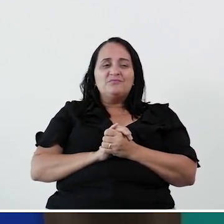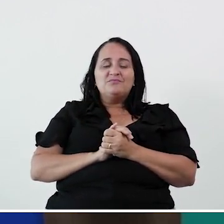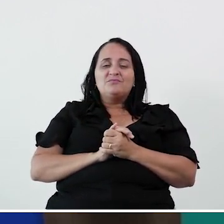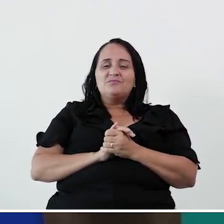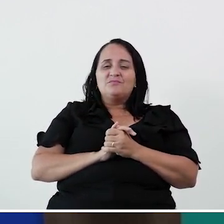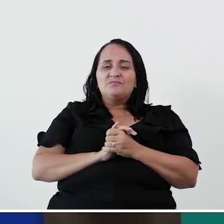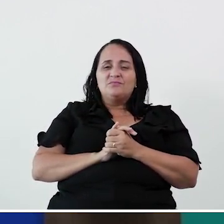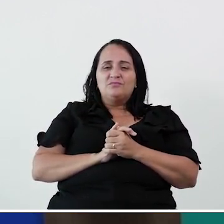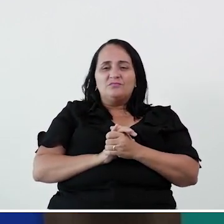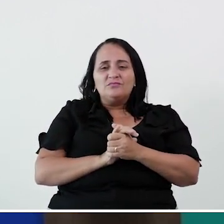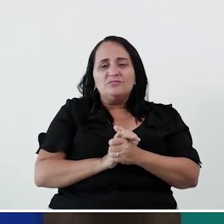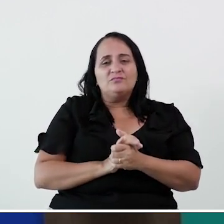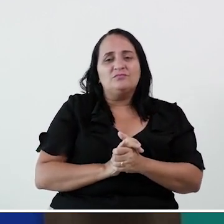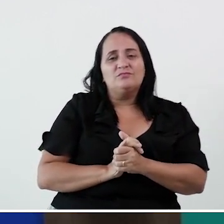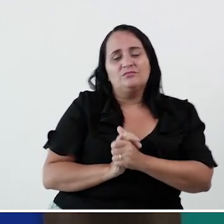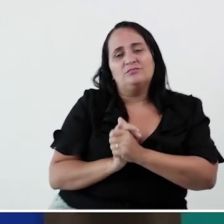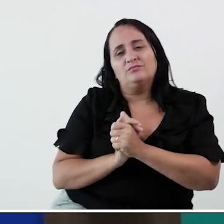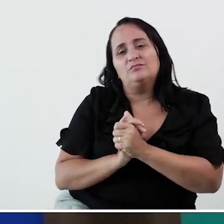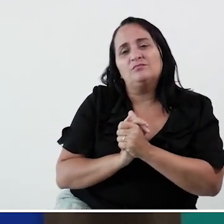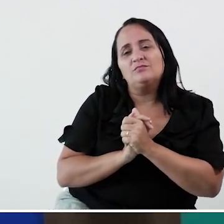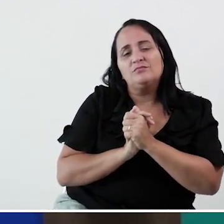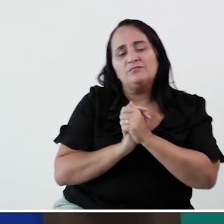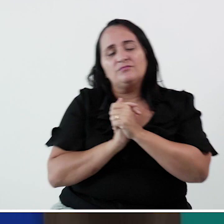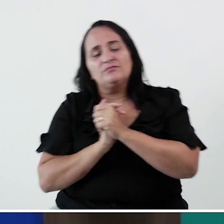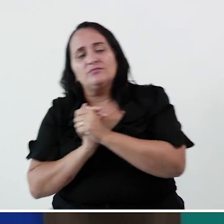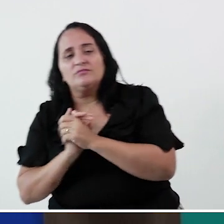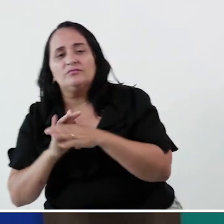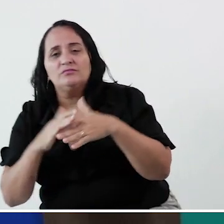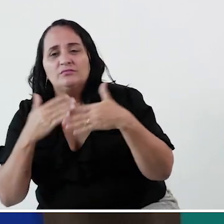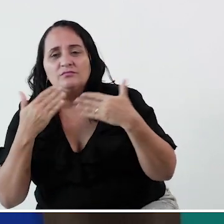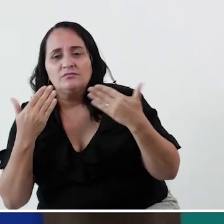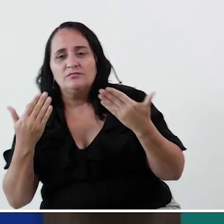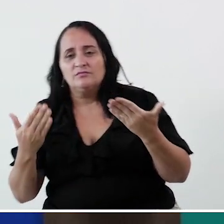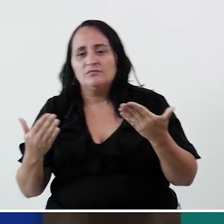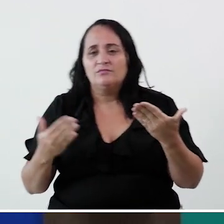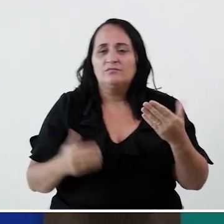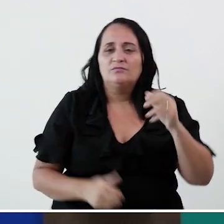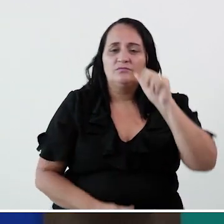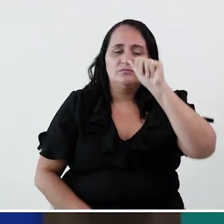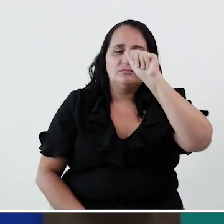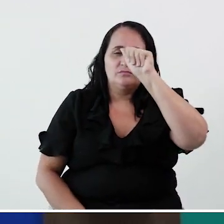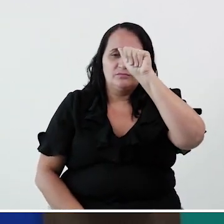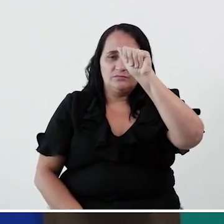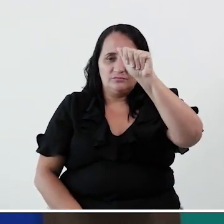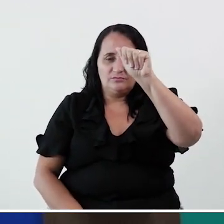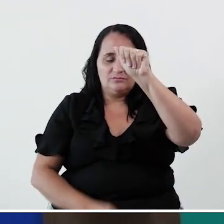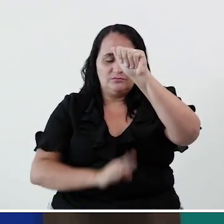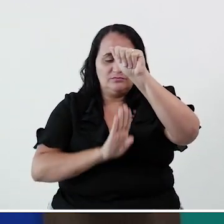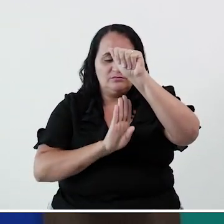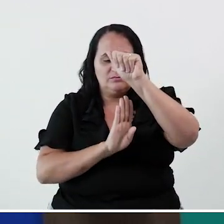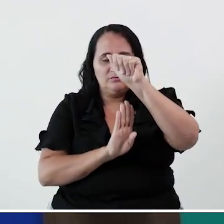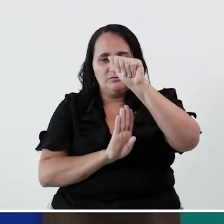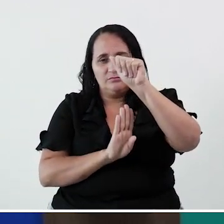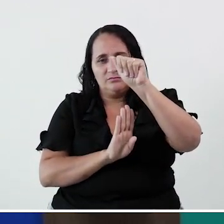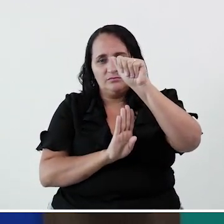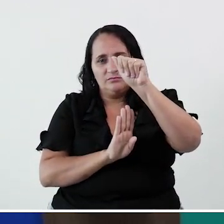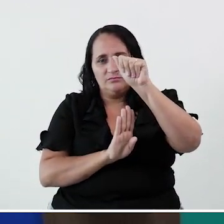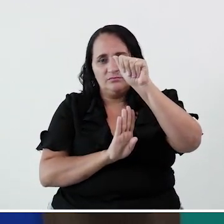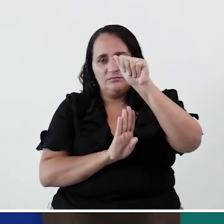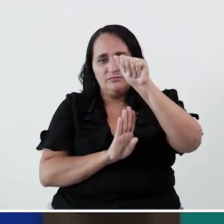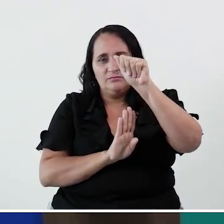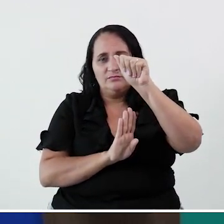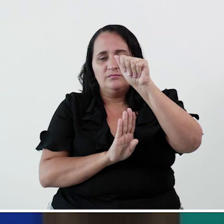representaríamos assim. Quando eu tenho uma fração, A sobre B,